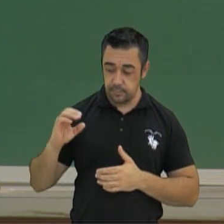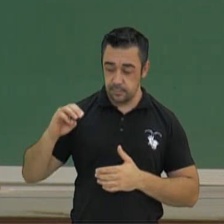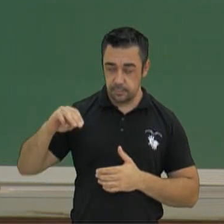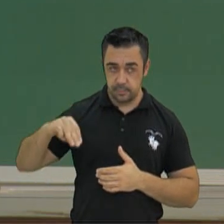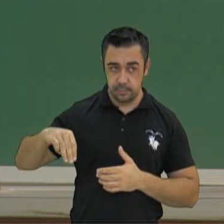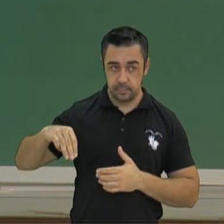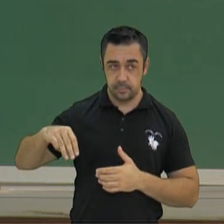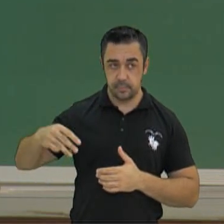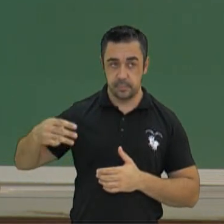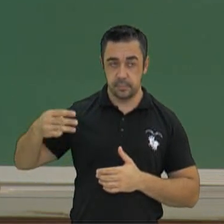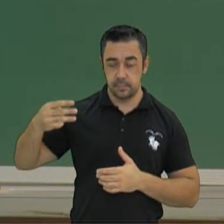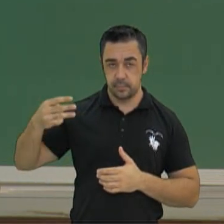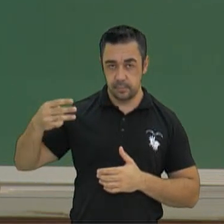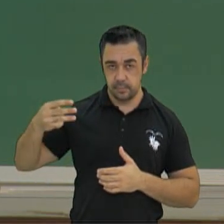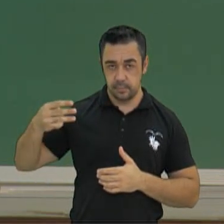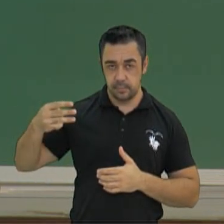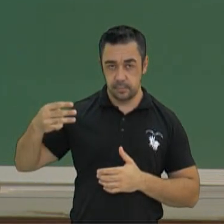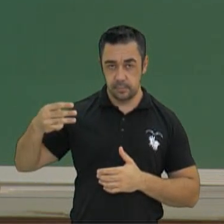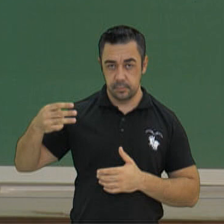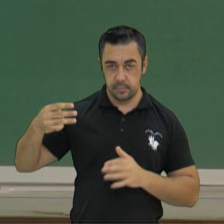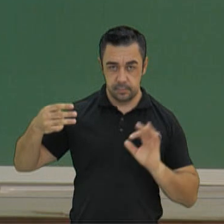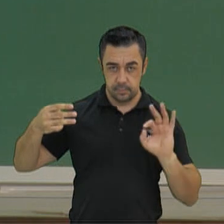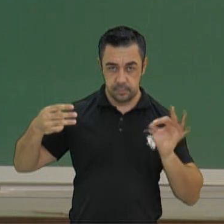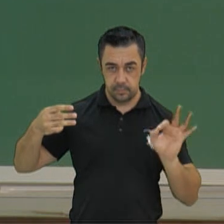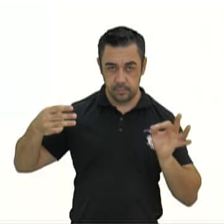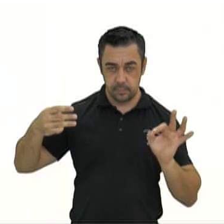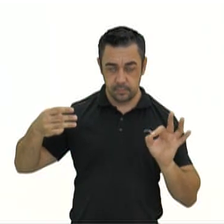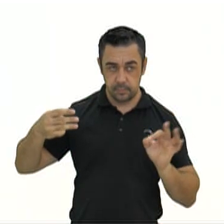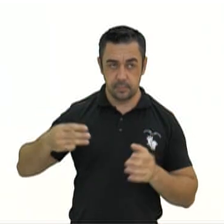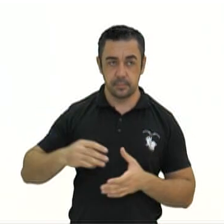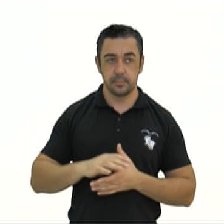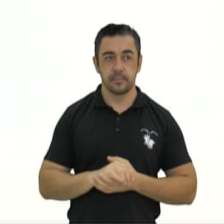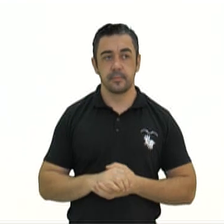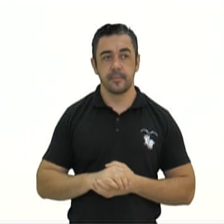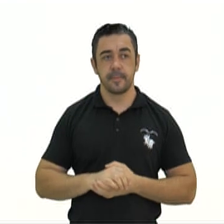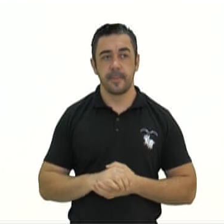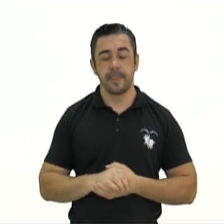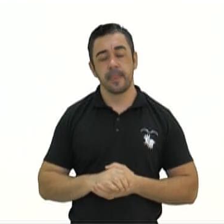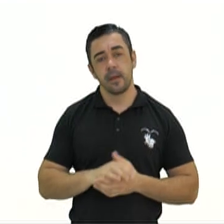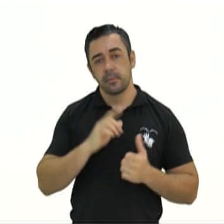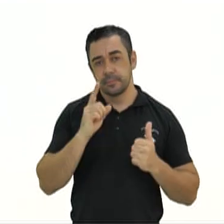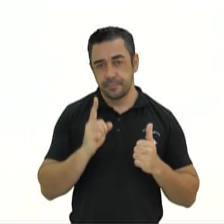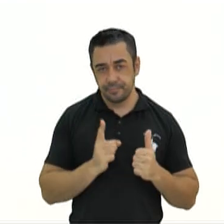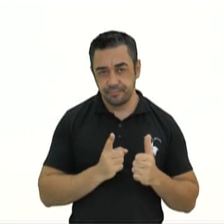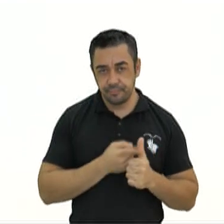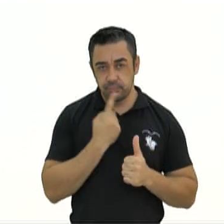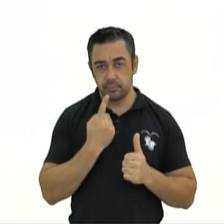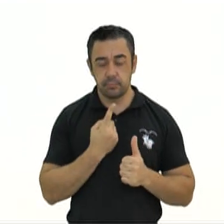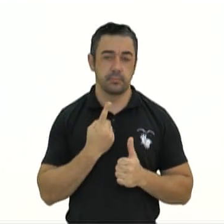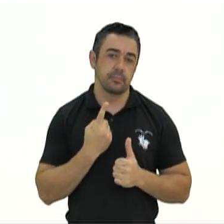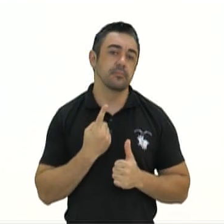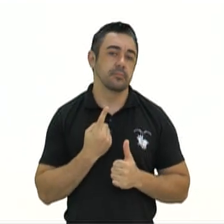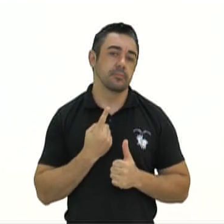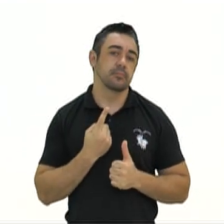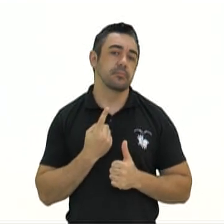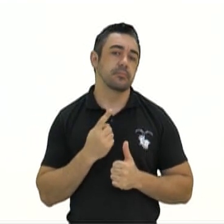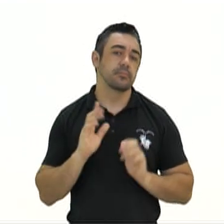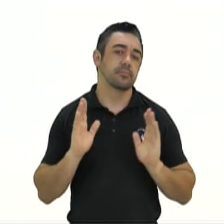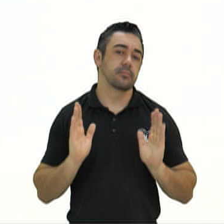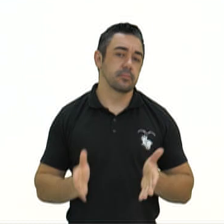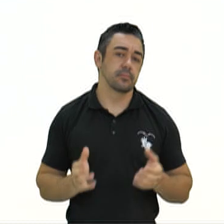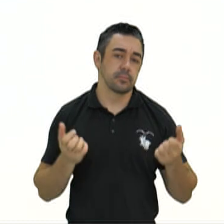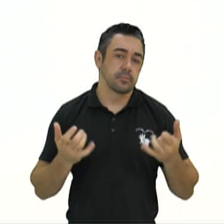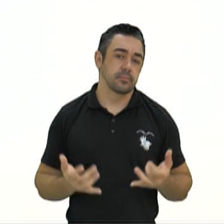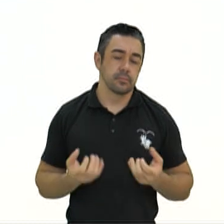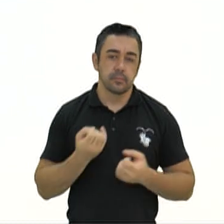O volume é igual a 30 centímetros cúbicos. Então, primeira coisa, quando nós estamos falando ali de